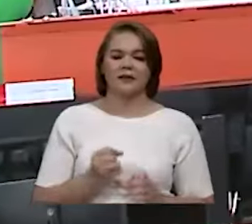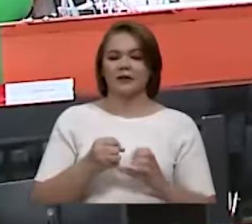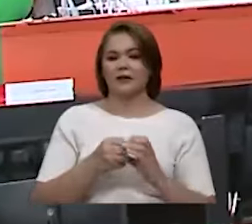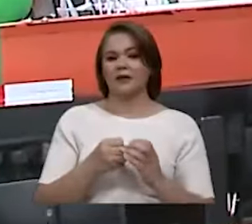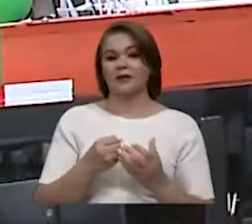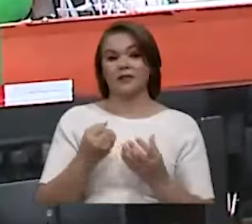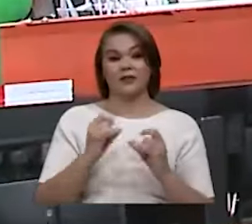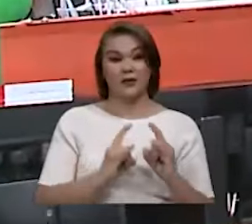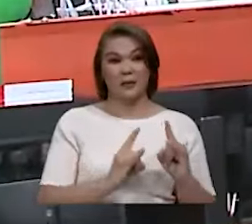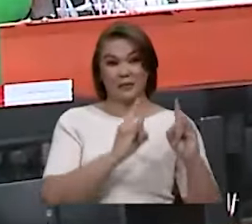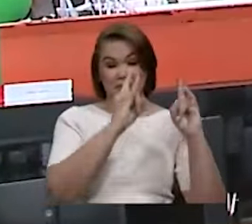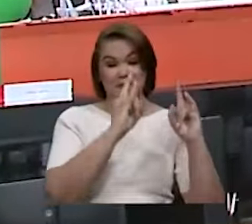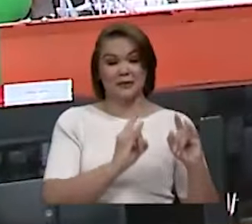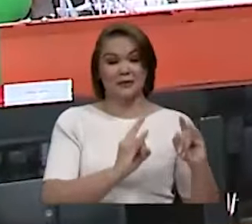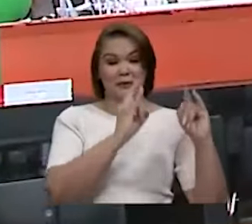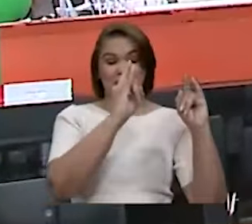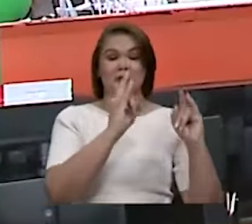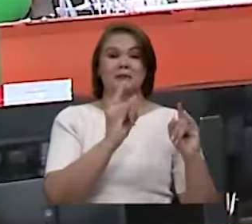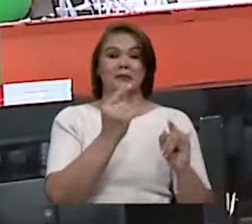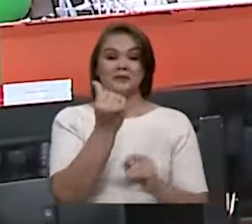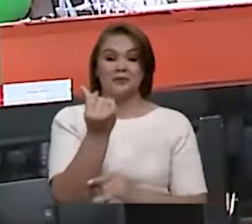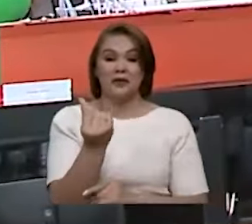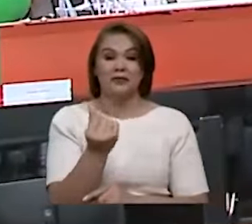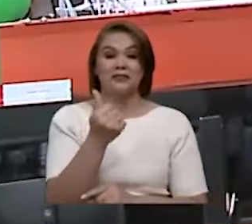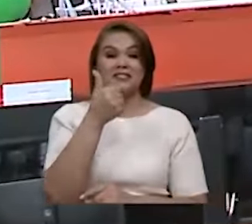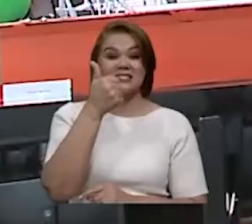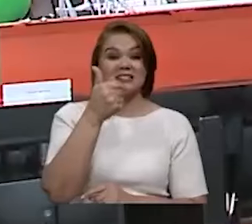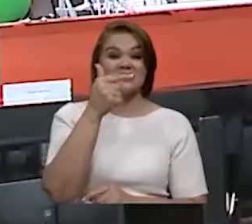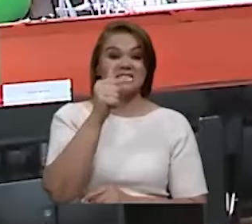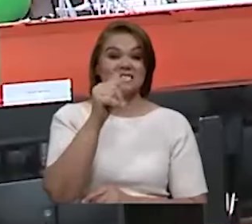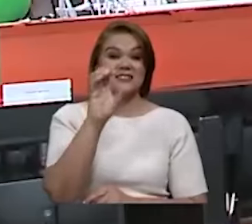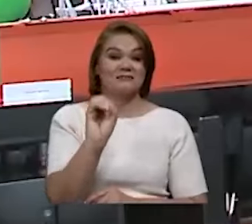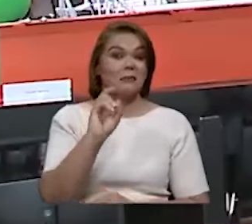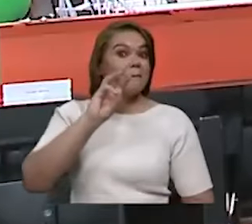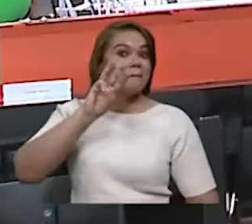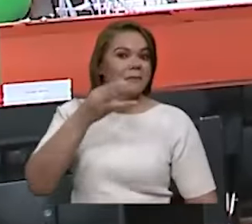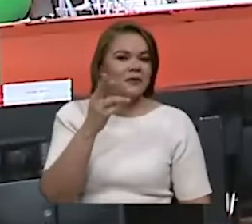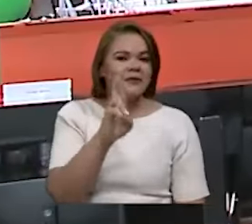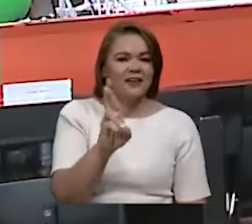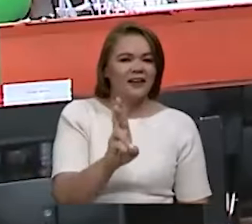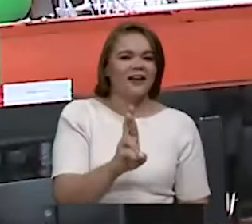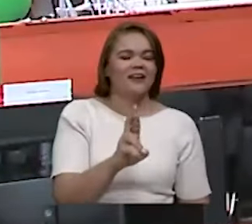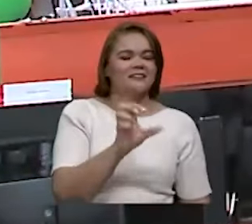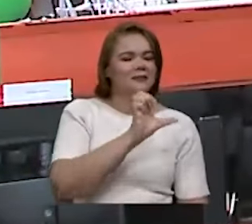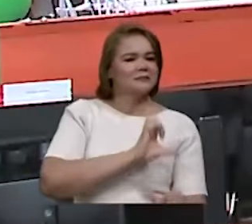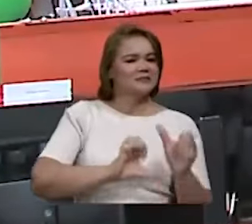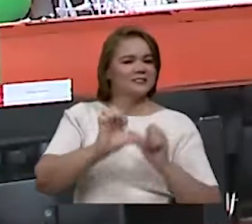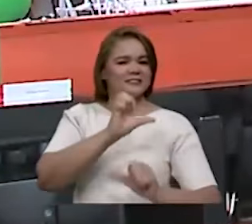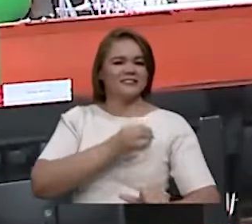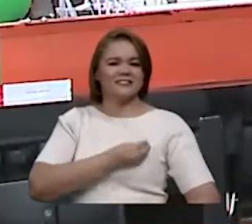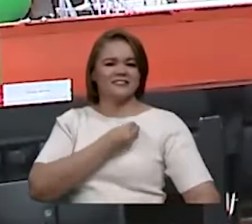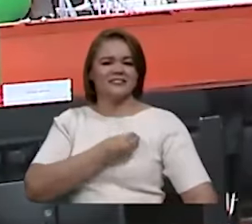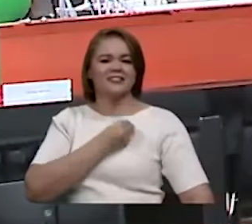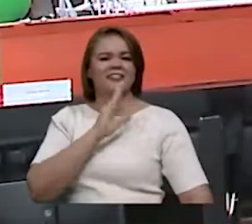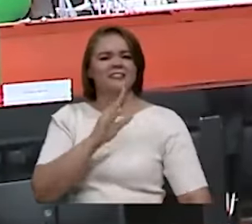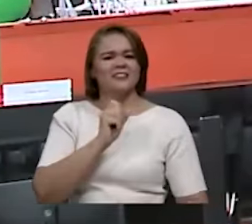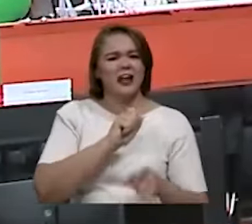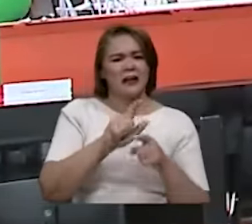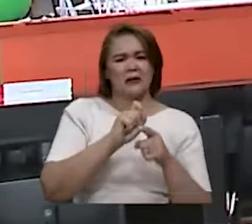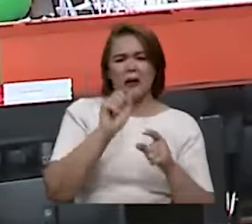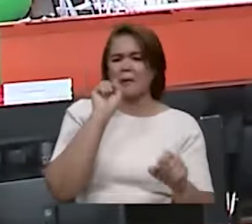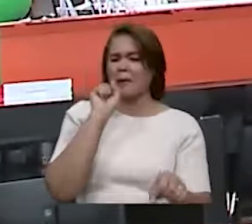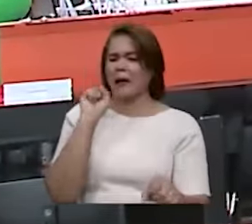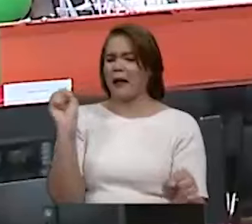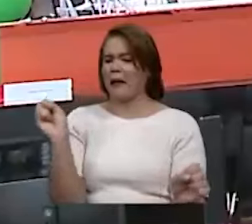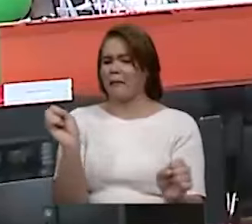eu tô falando, mas é um apartamento no valor de 170 mil reais. A sua mudança de vida, dê tchau pro aluguel, dê upgrade na sua